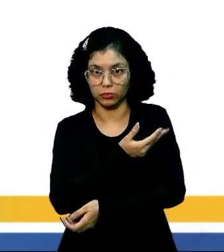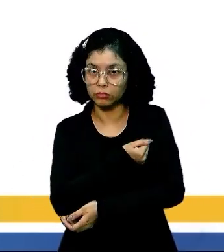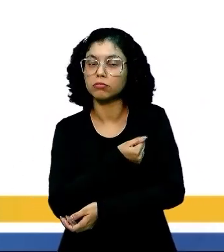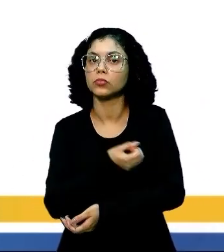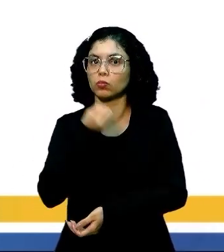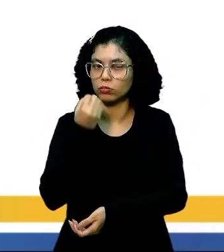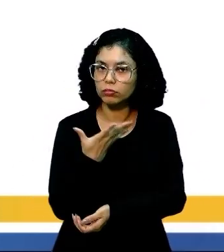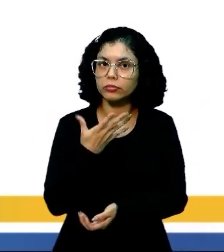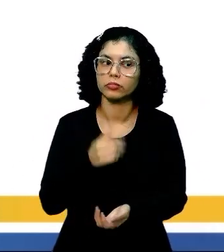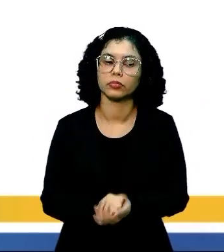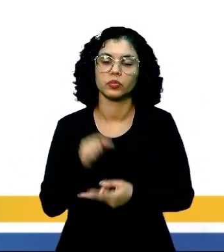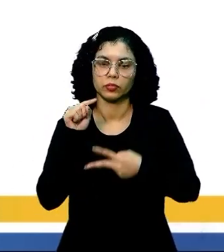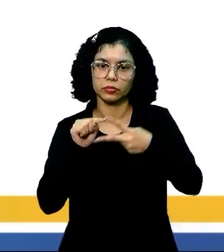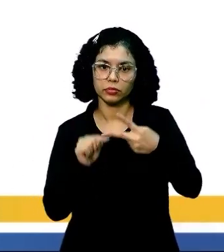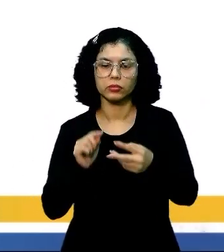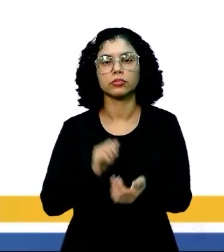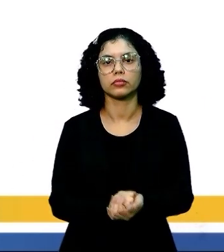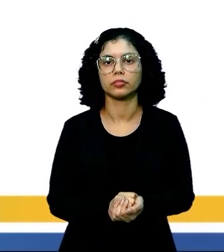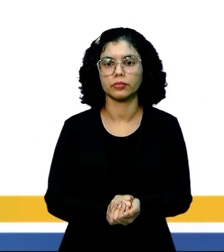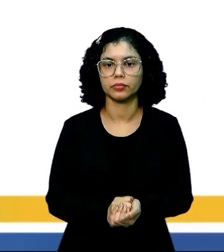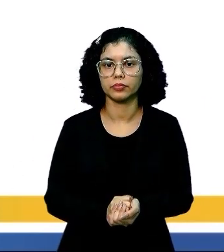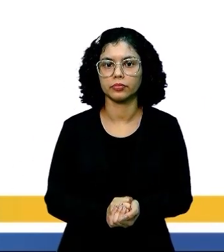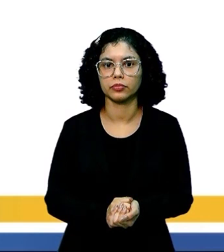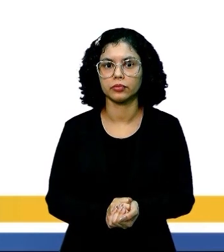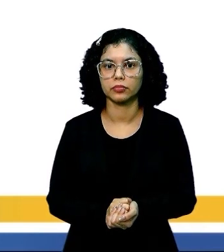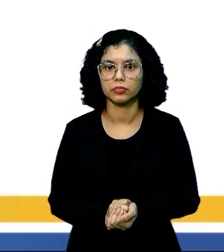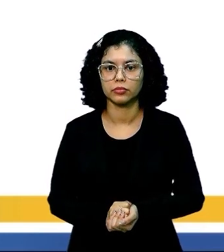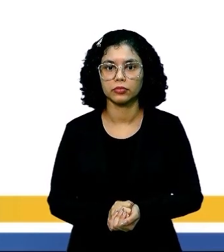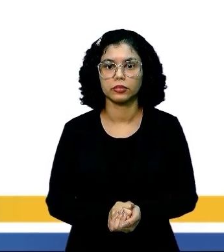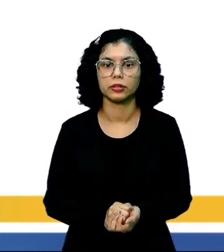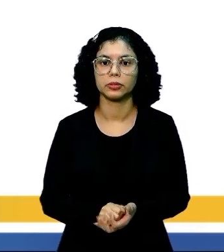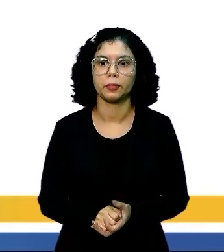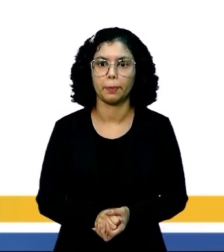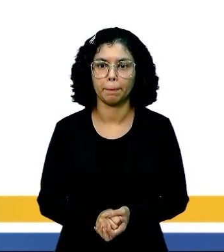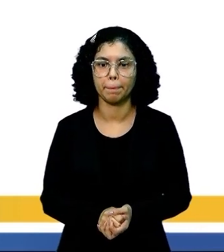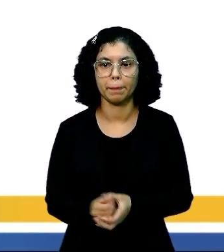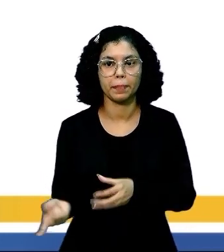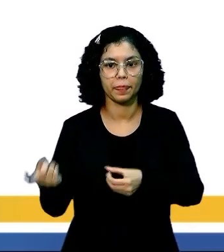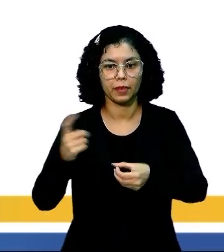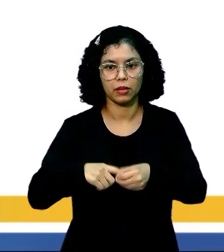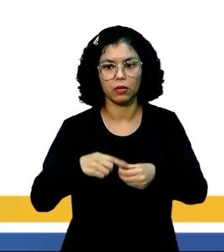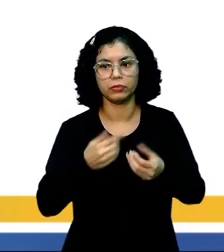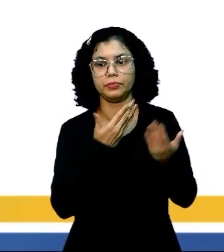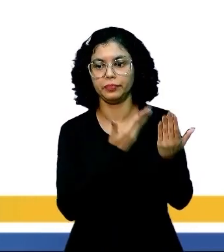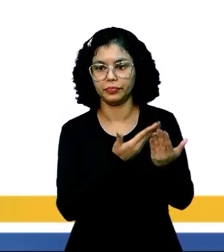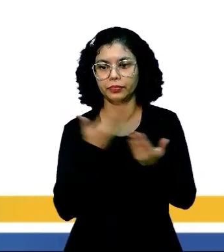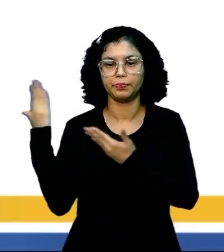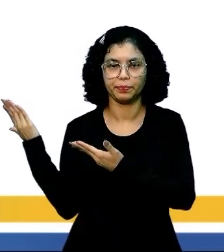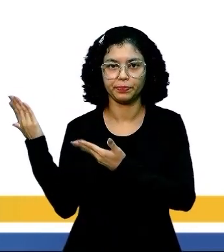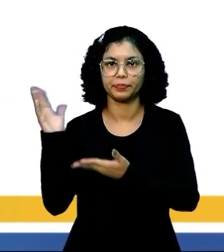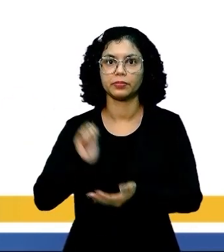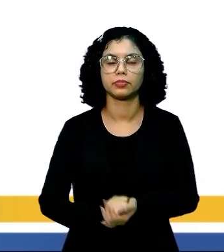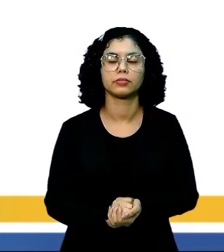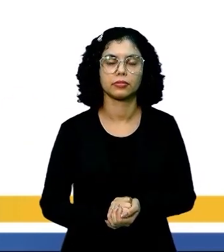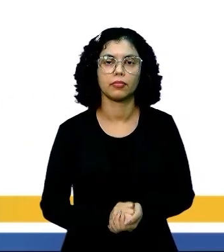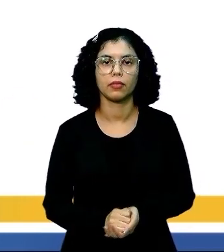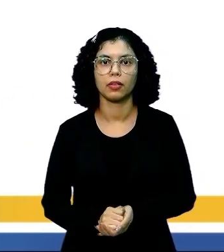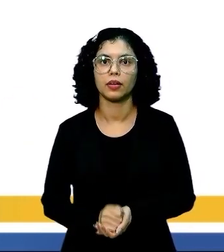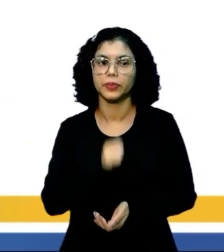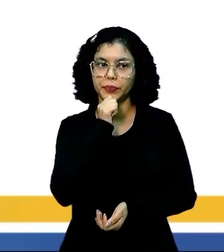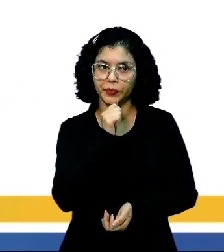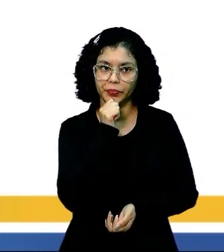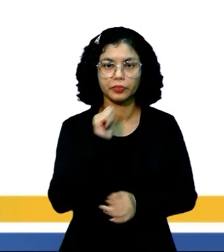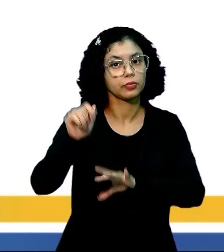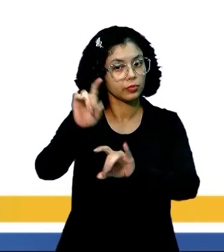possível, são duas técnicas bem válidas, tá? Então, de volta aí para o texto enorme, né? Mas vamos aplicar